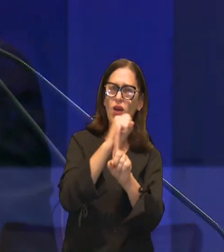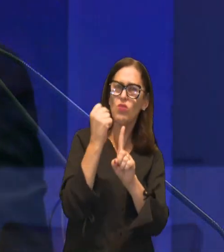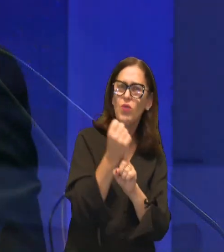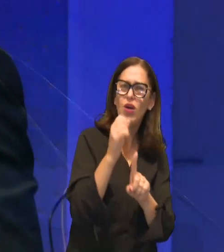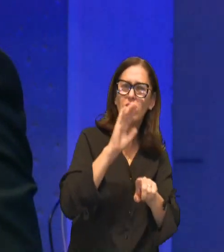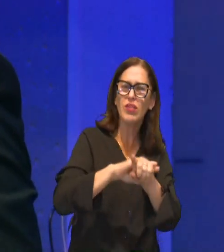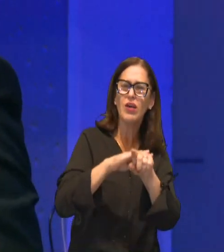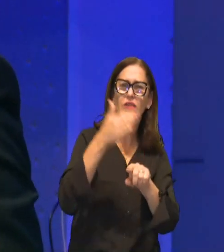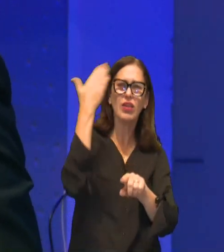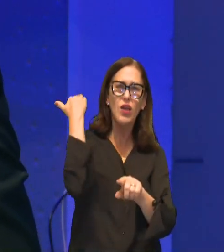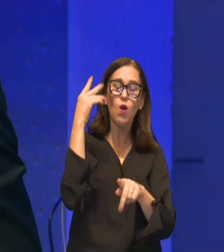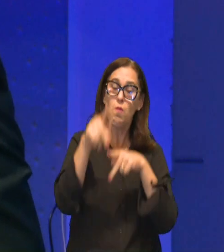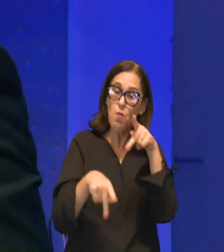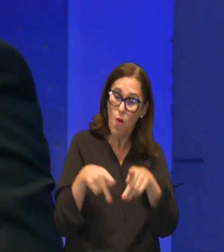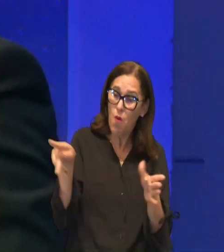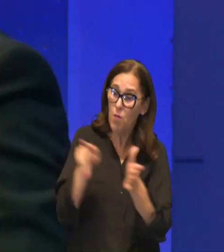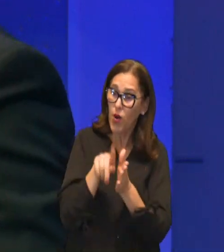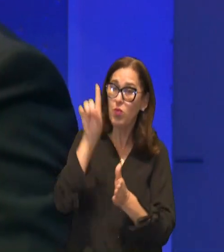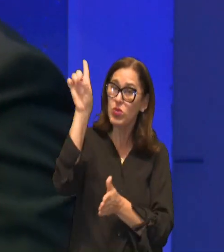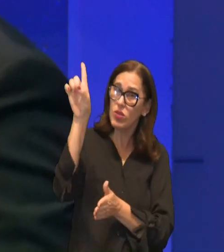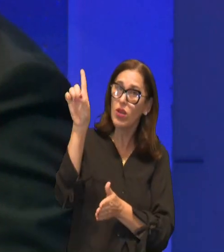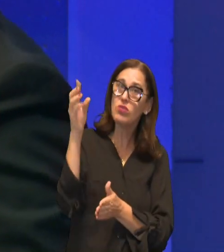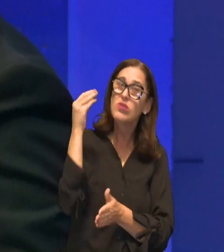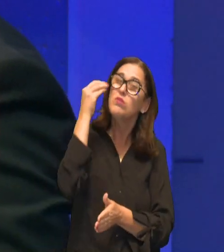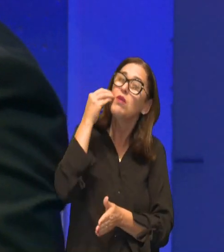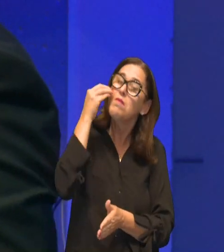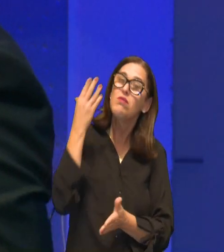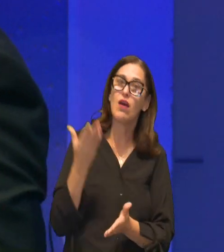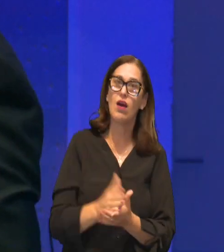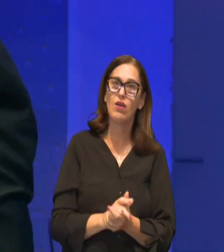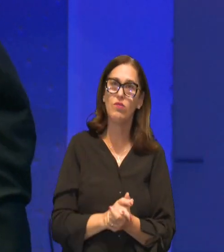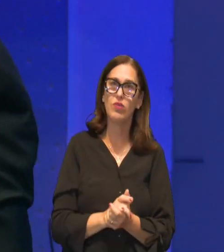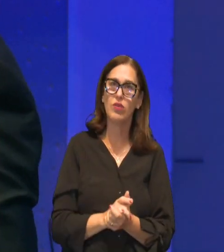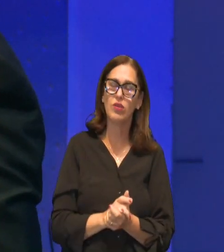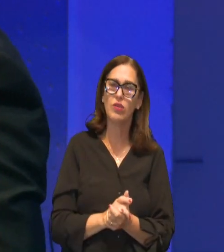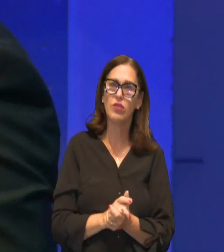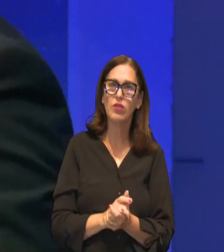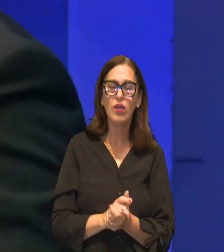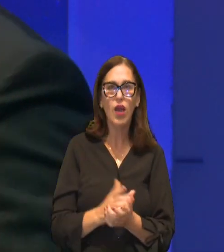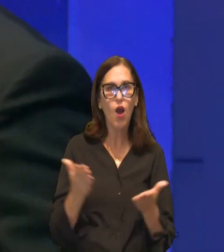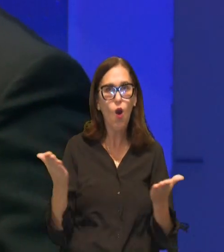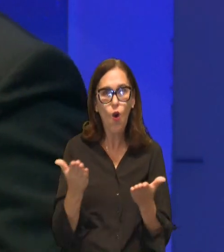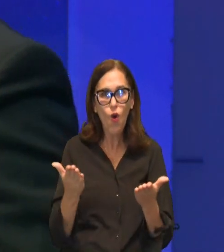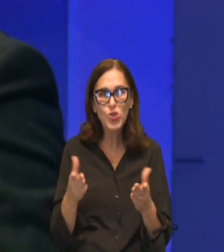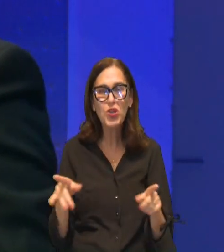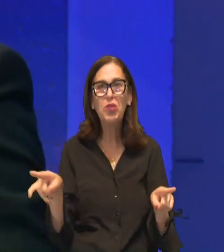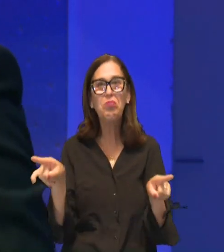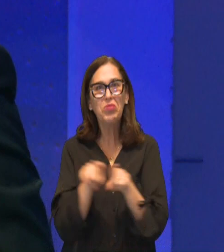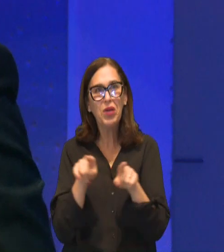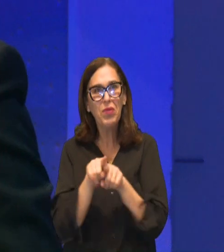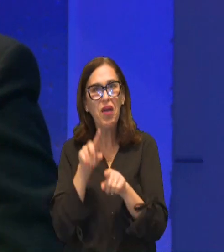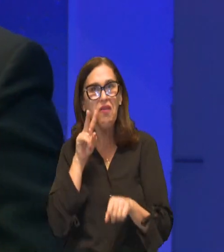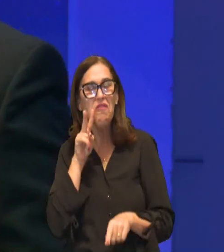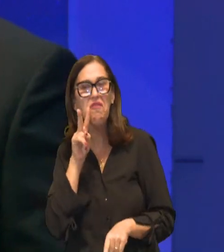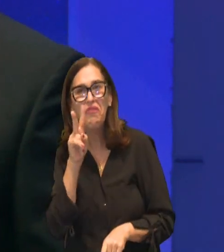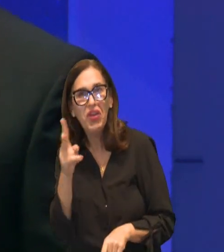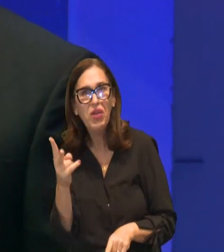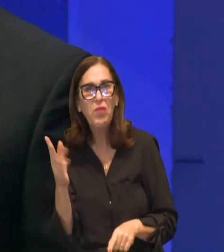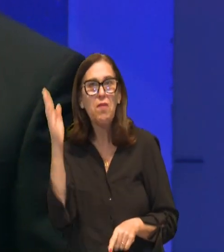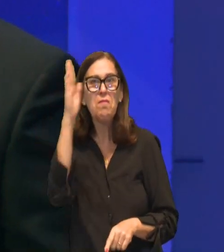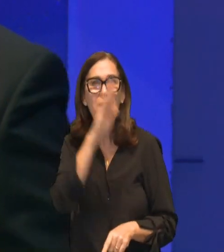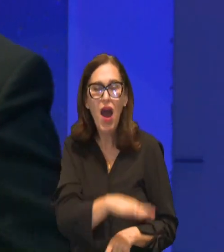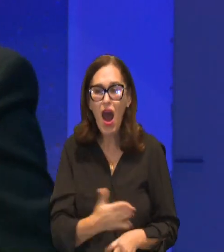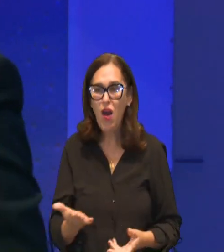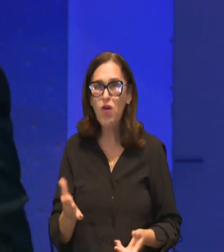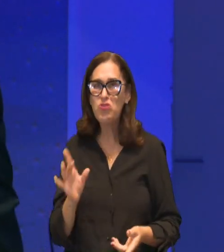daquele tempo, do povo de Deus, estava experimentando. E é interessante que hoje nós não apenas ouvimos falar do mal,